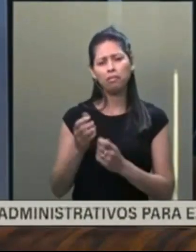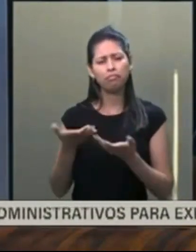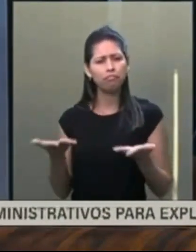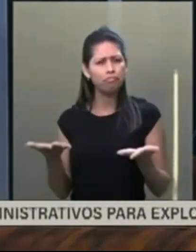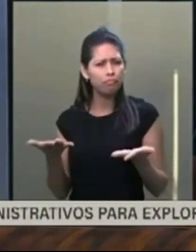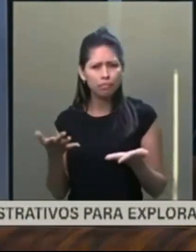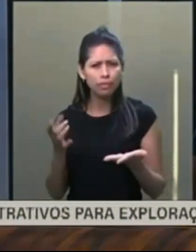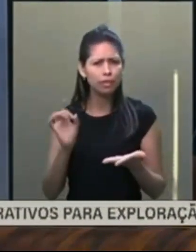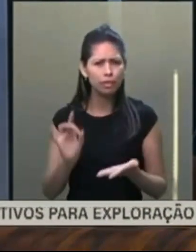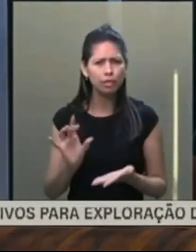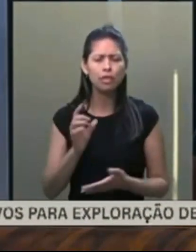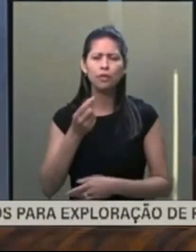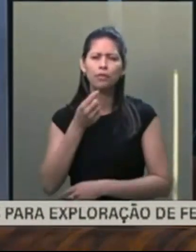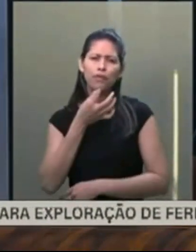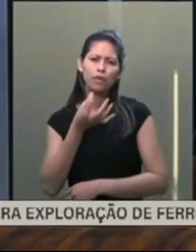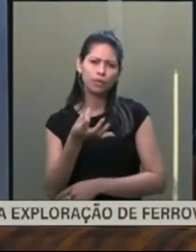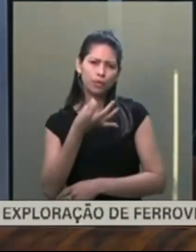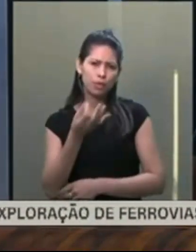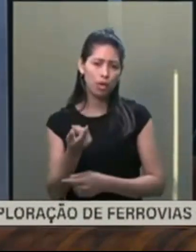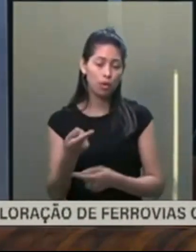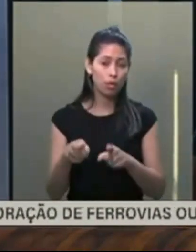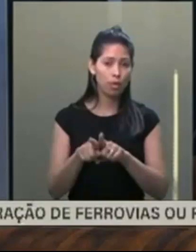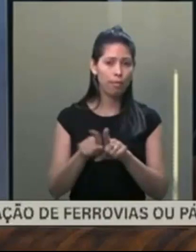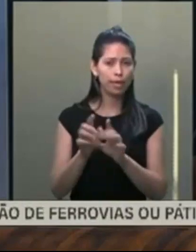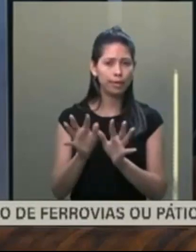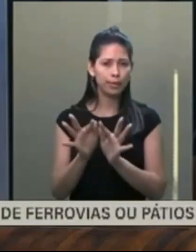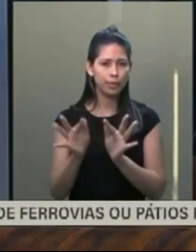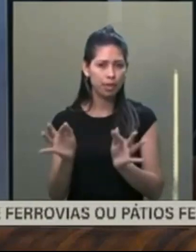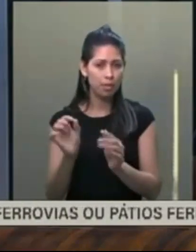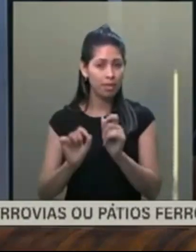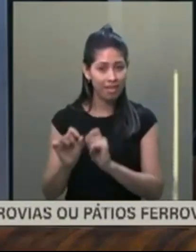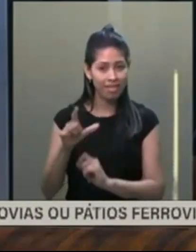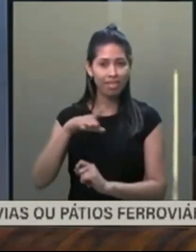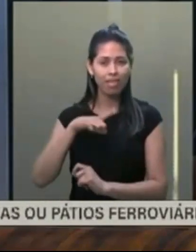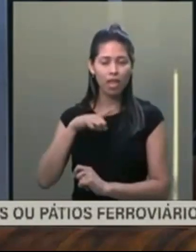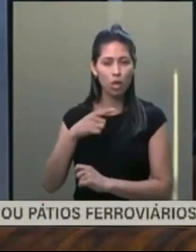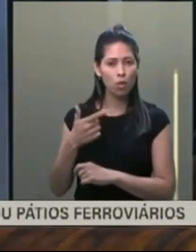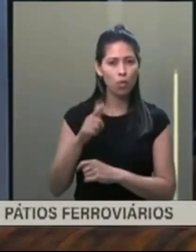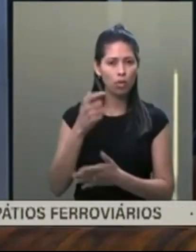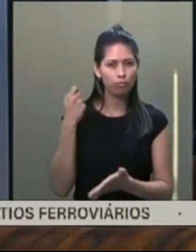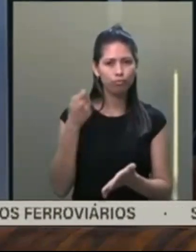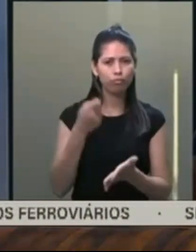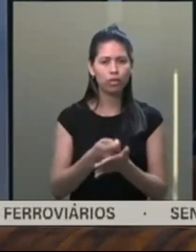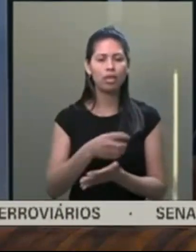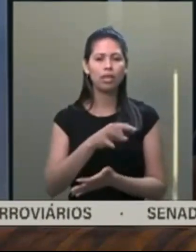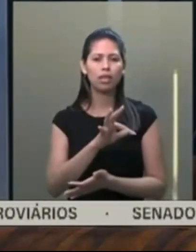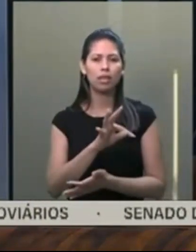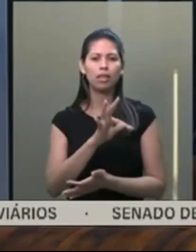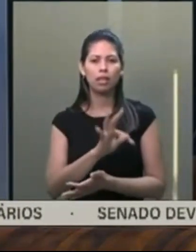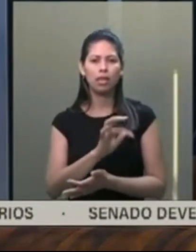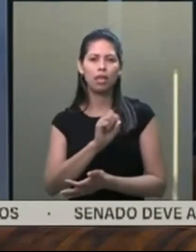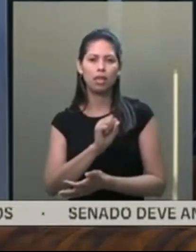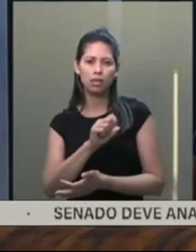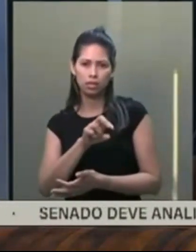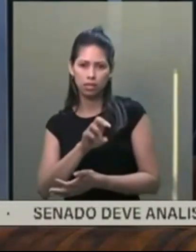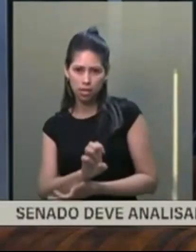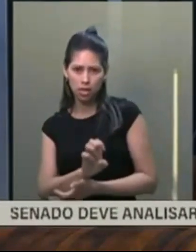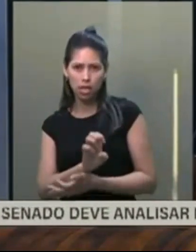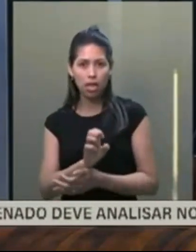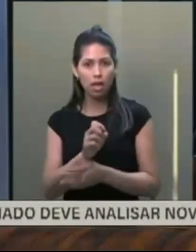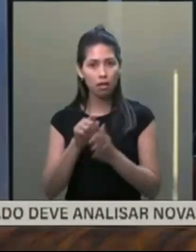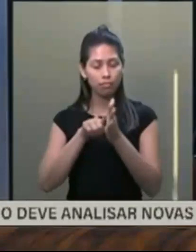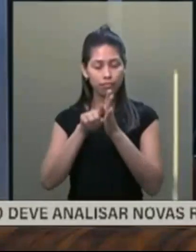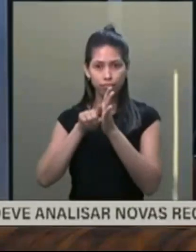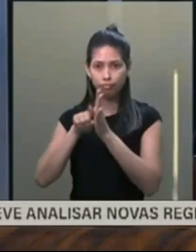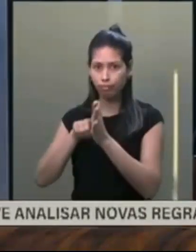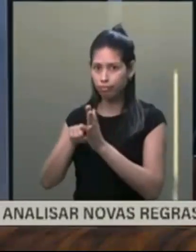bastasse, vem essa decisão do TSE cassando o mandato do